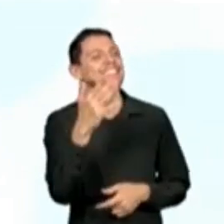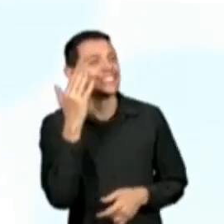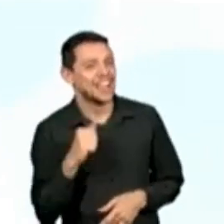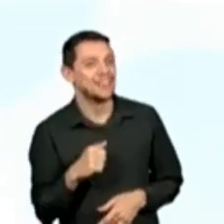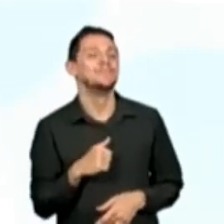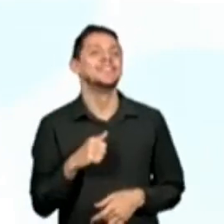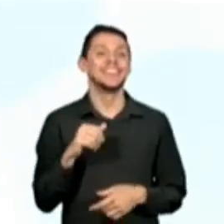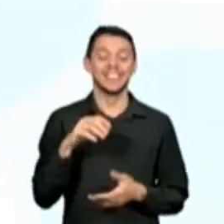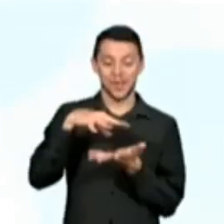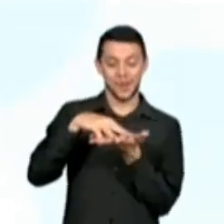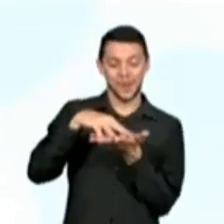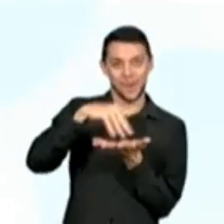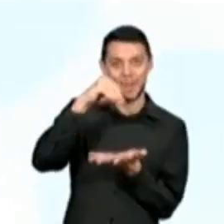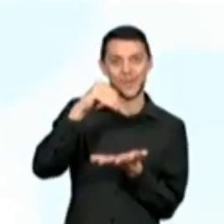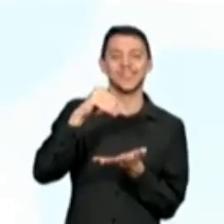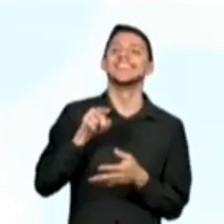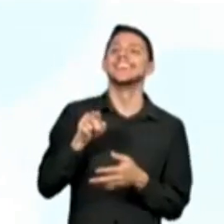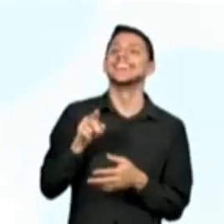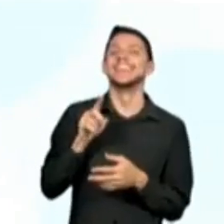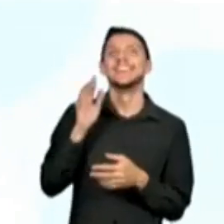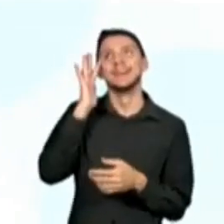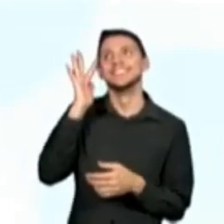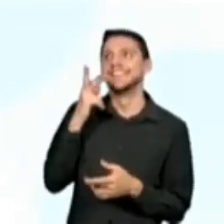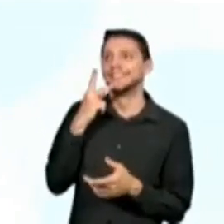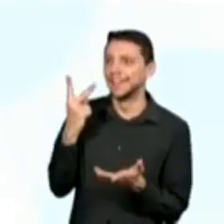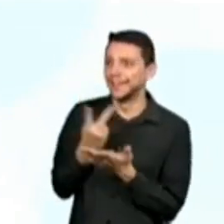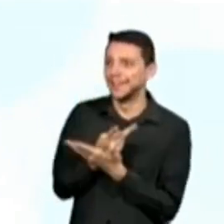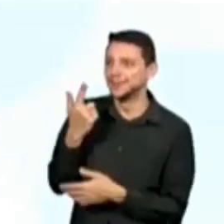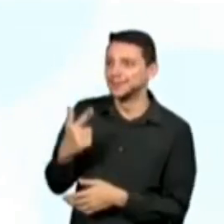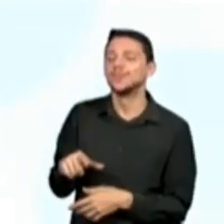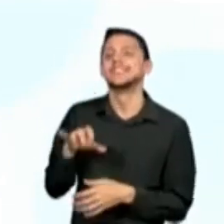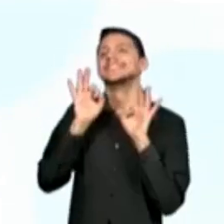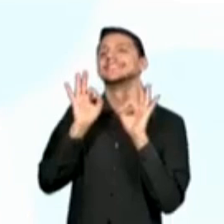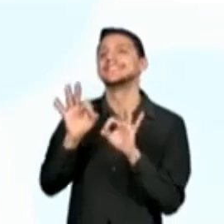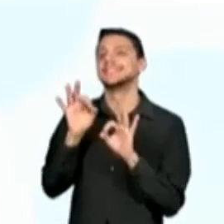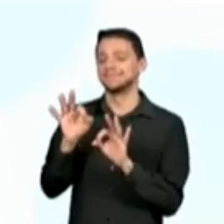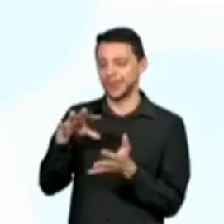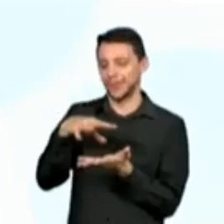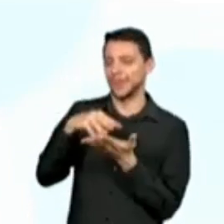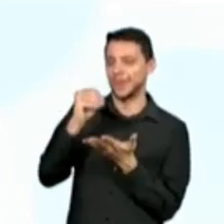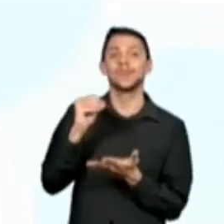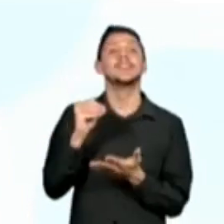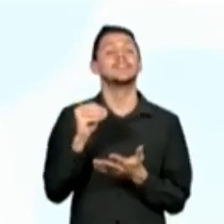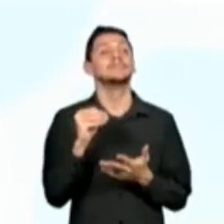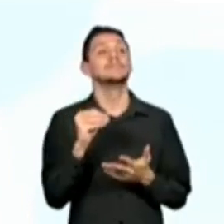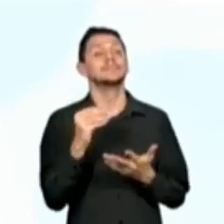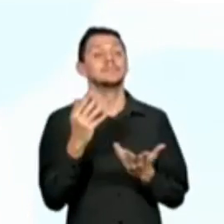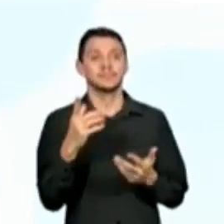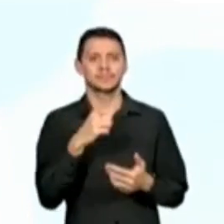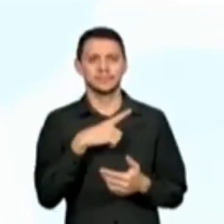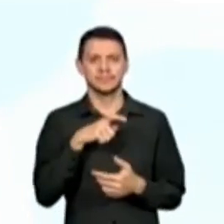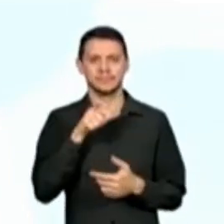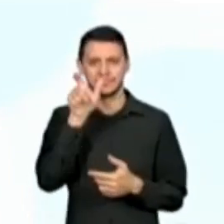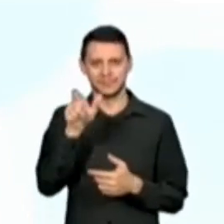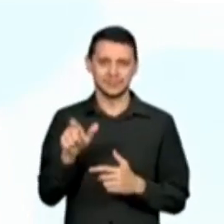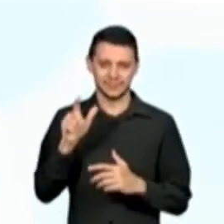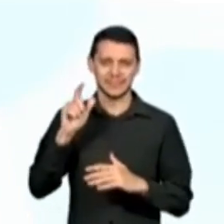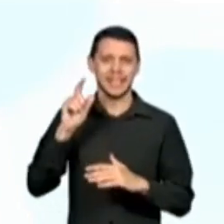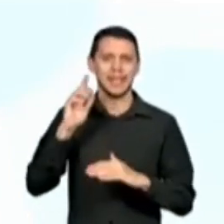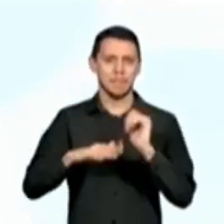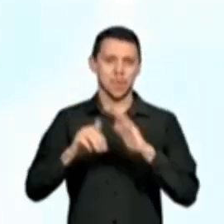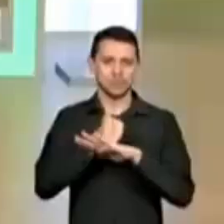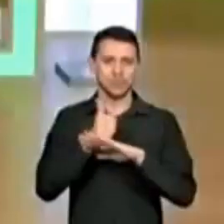né? pensou? Essa figura é um cone. Você acertou, Pro. Certinho. Inclusive, o marceneiro Marcelo já andou